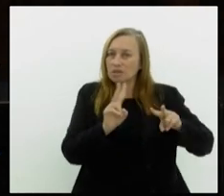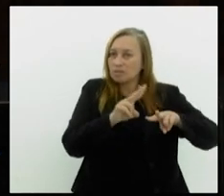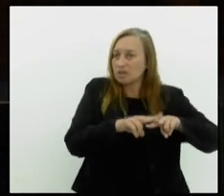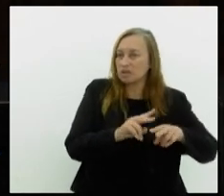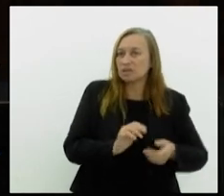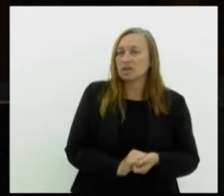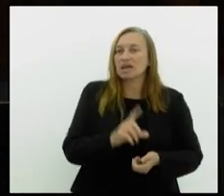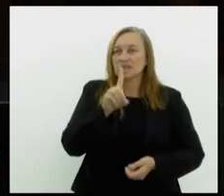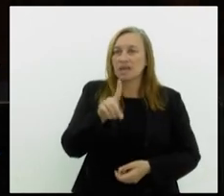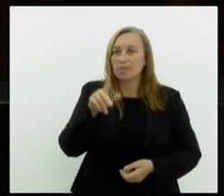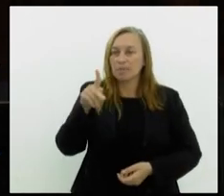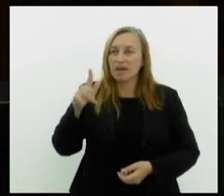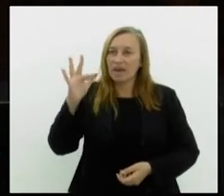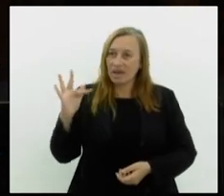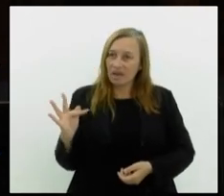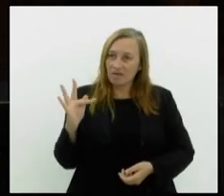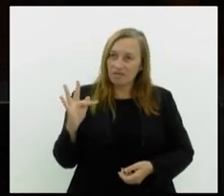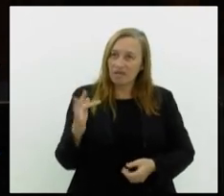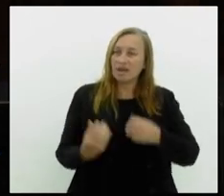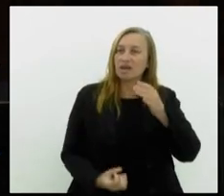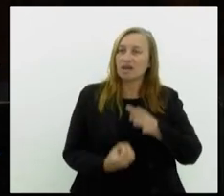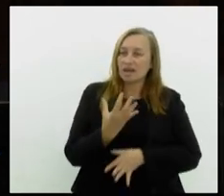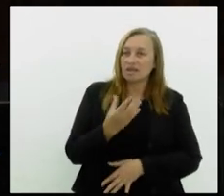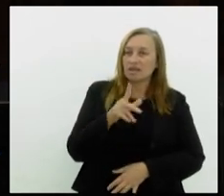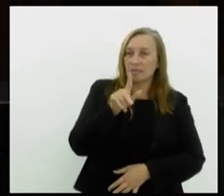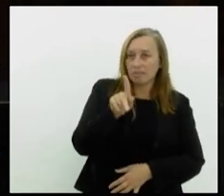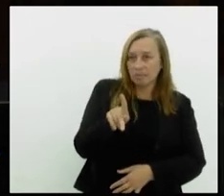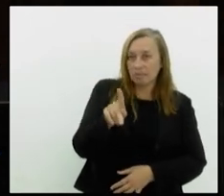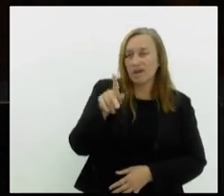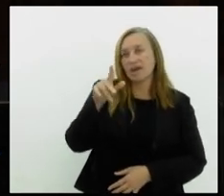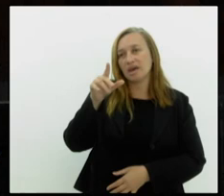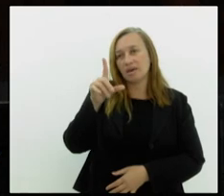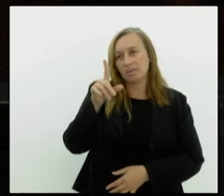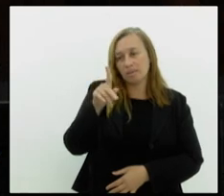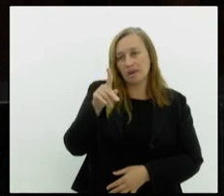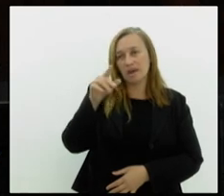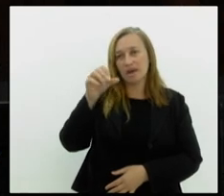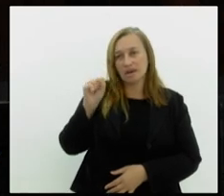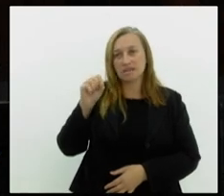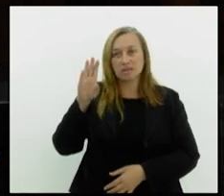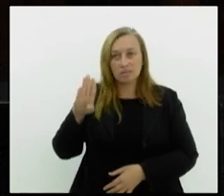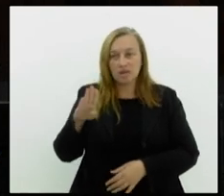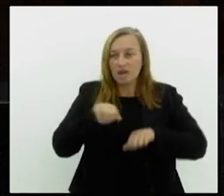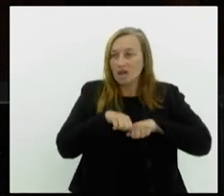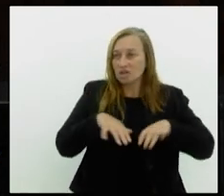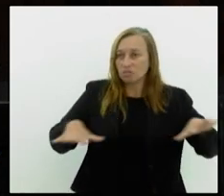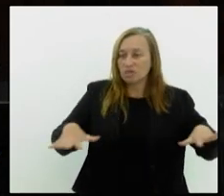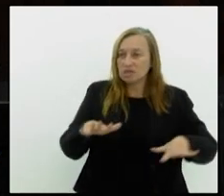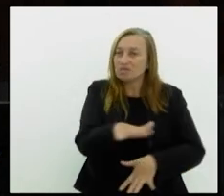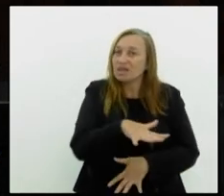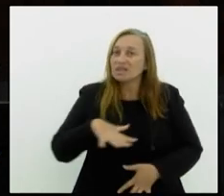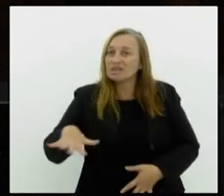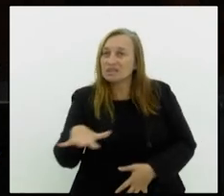essa DPF, promovida pelo PSB, promove a expansão das